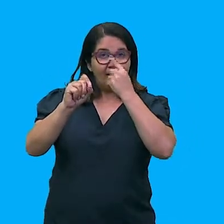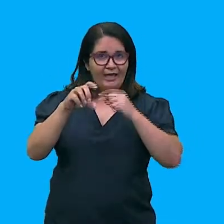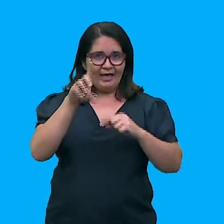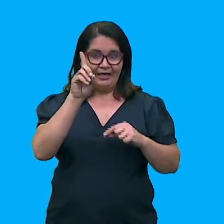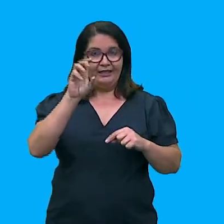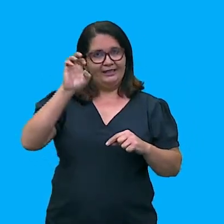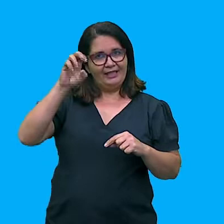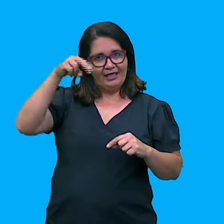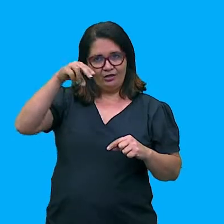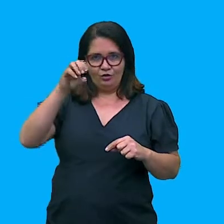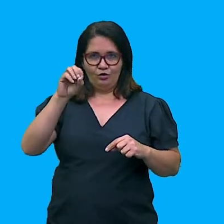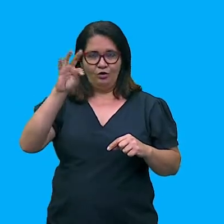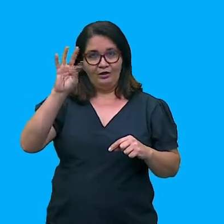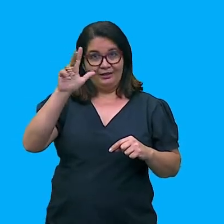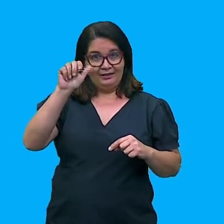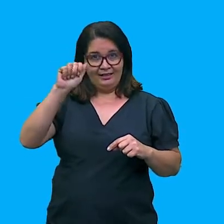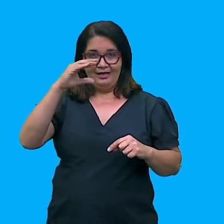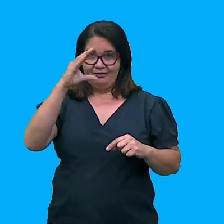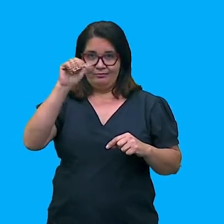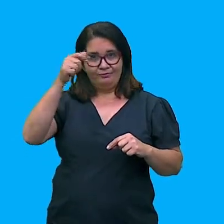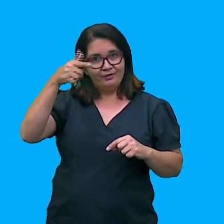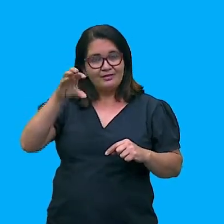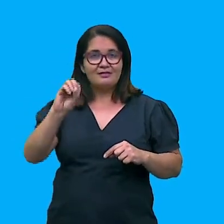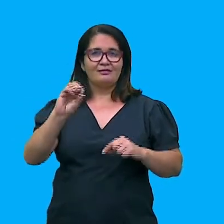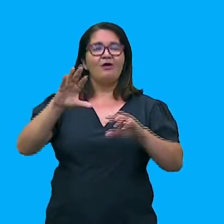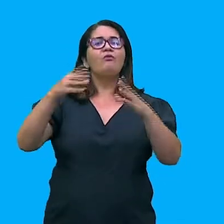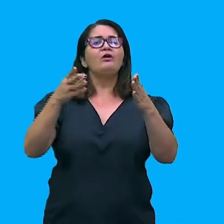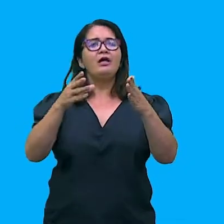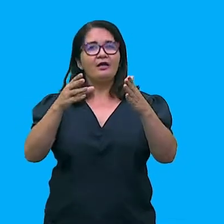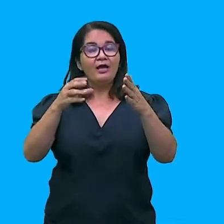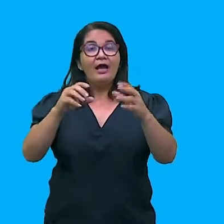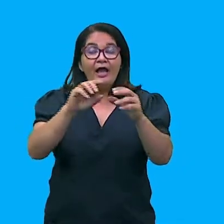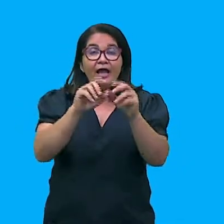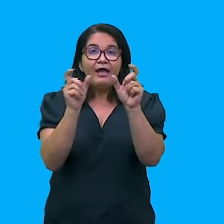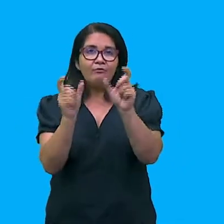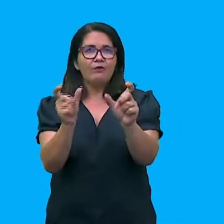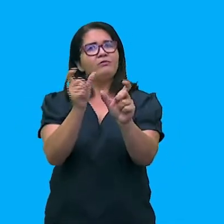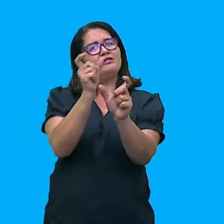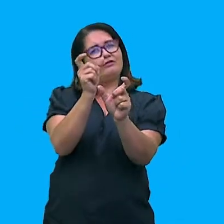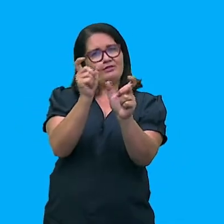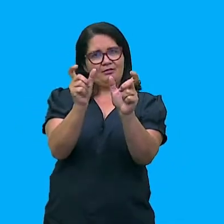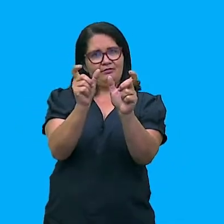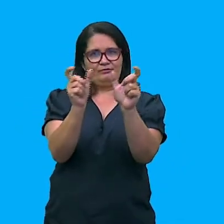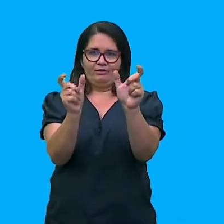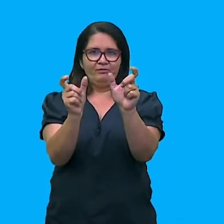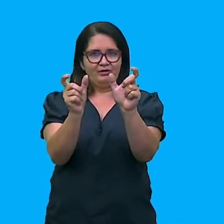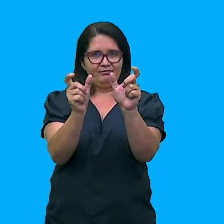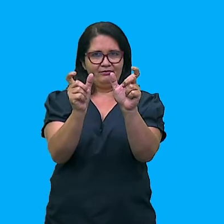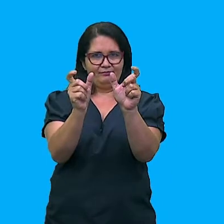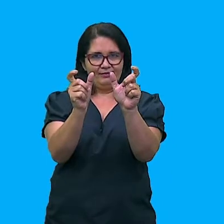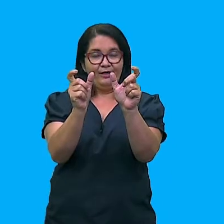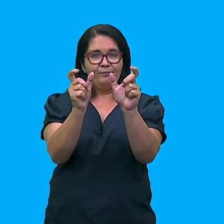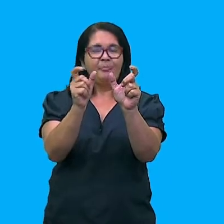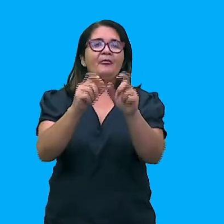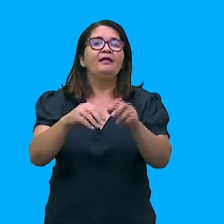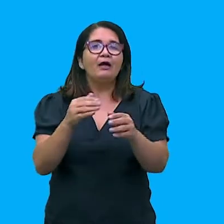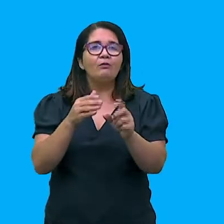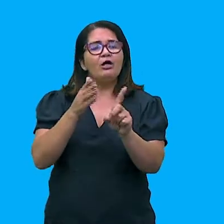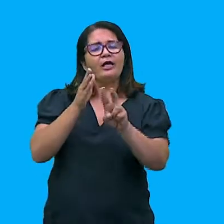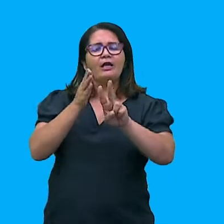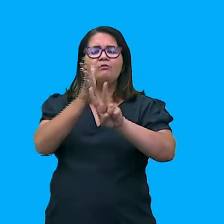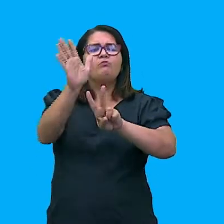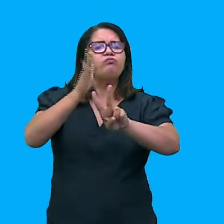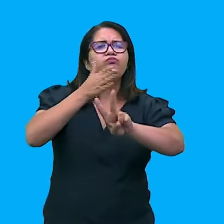sentido exato da palavra, não dando margem a outras interpretações. Pensemos então